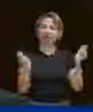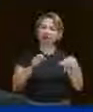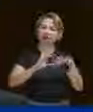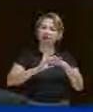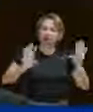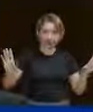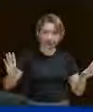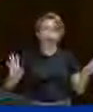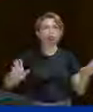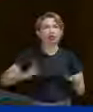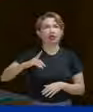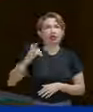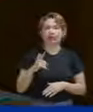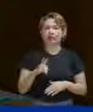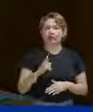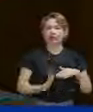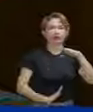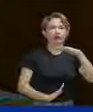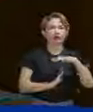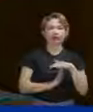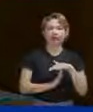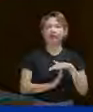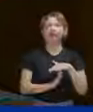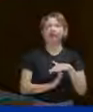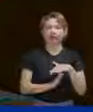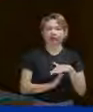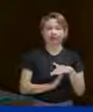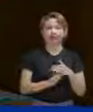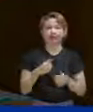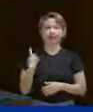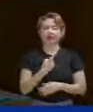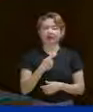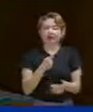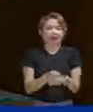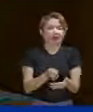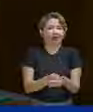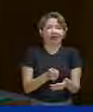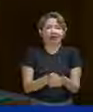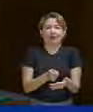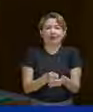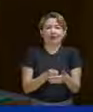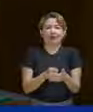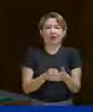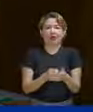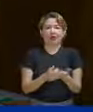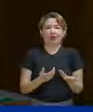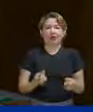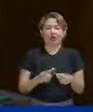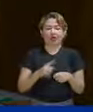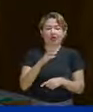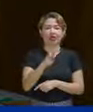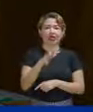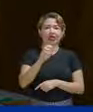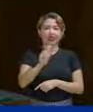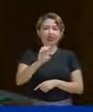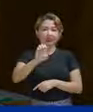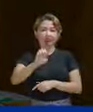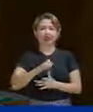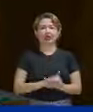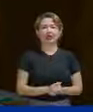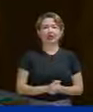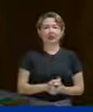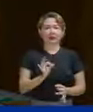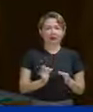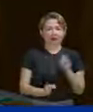permite, certo, que não haja essa restrição, nós não podemos impor essa restrição, porque o TSE tem